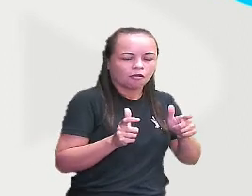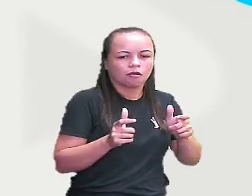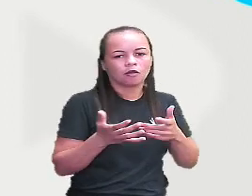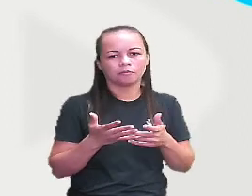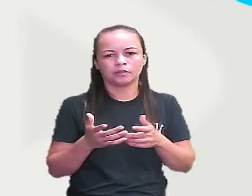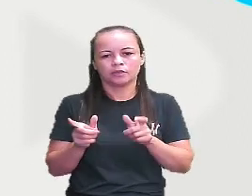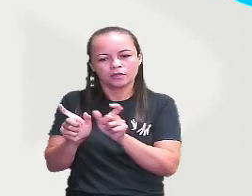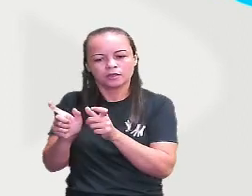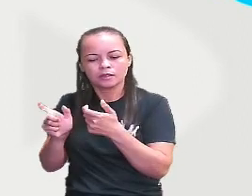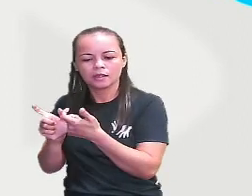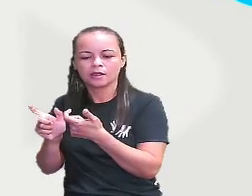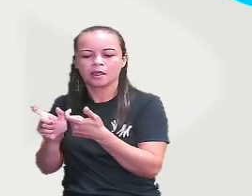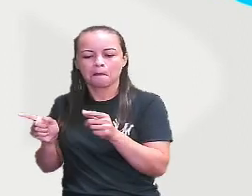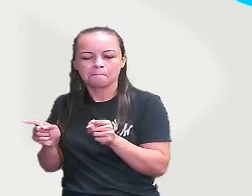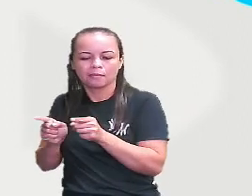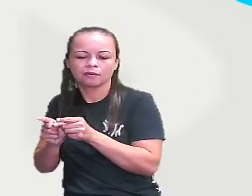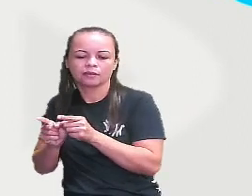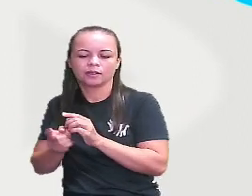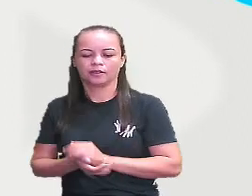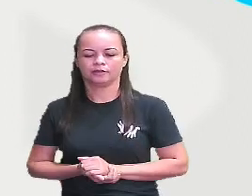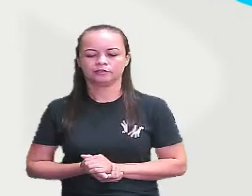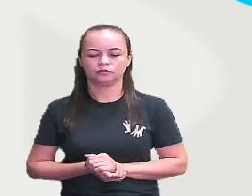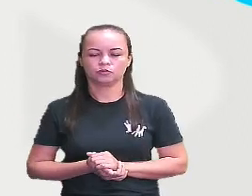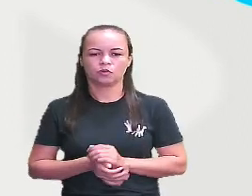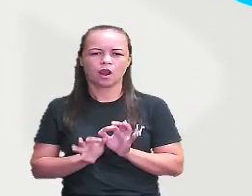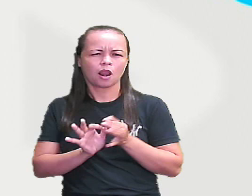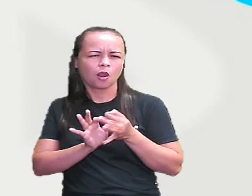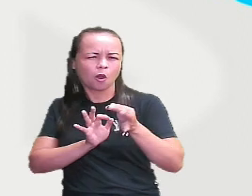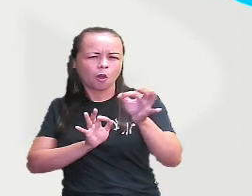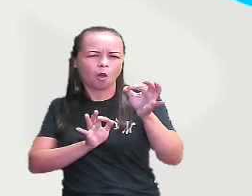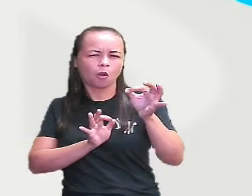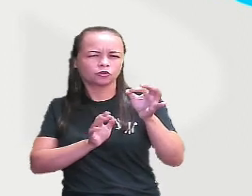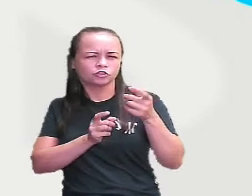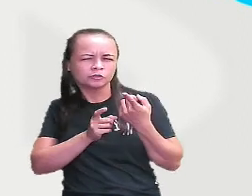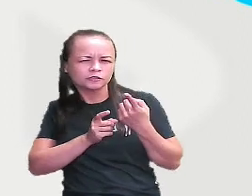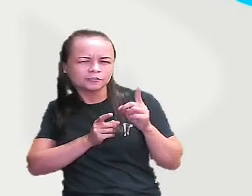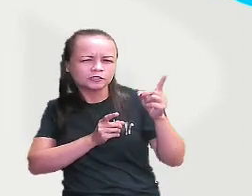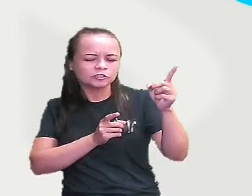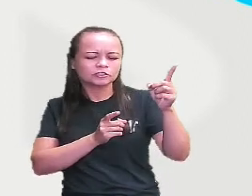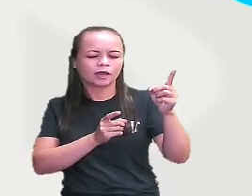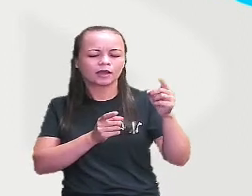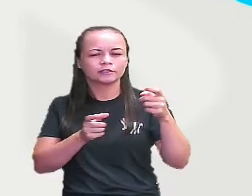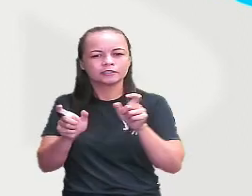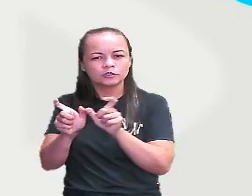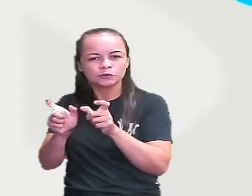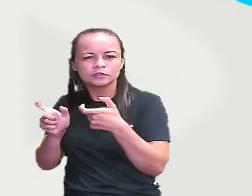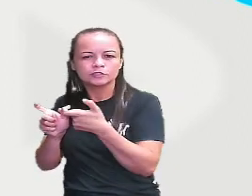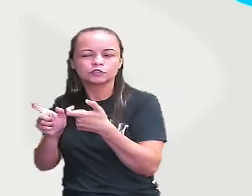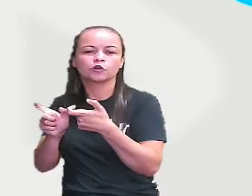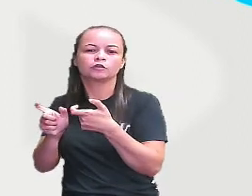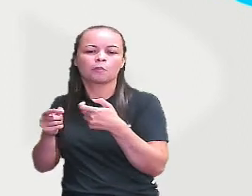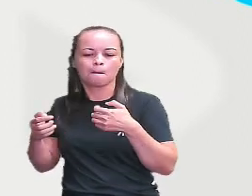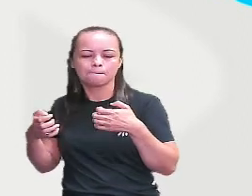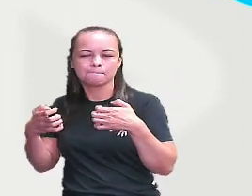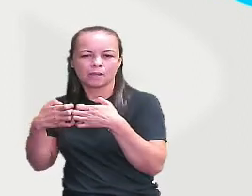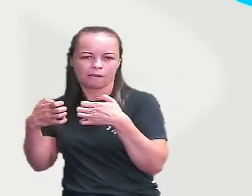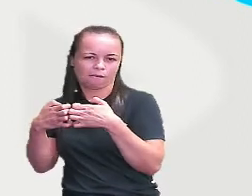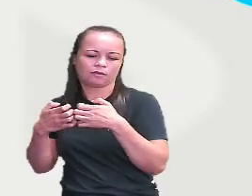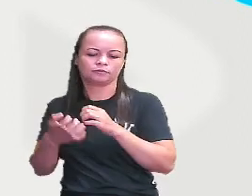pequeno, longe, distante, perto, amar,